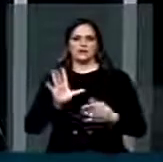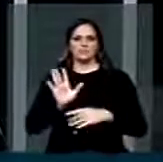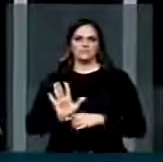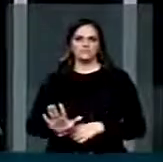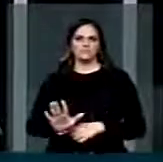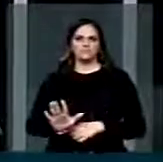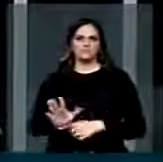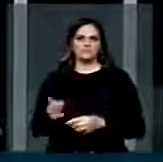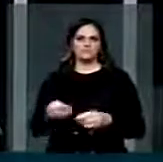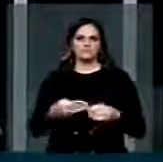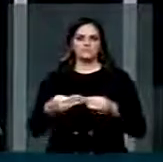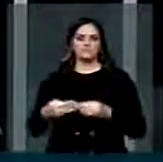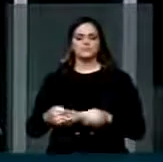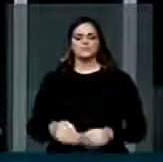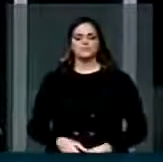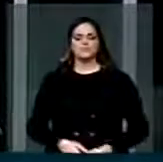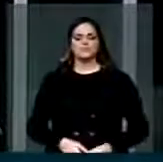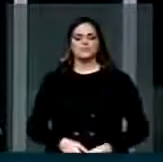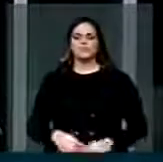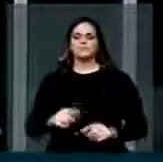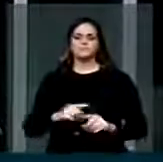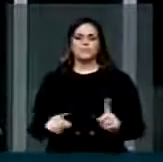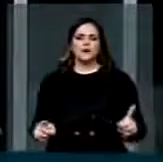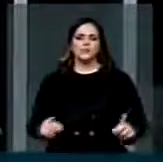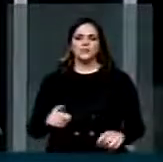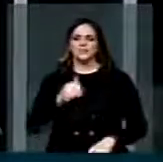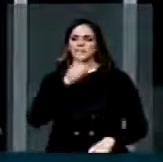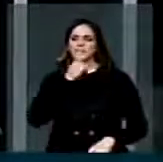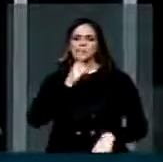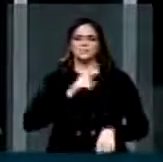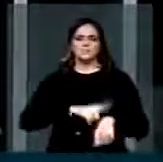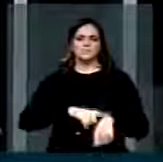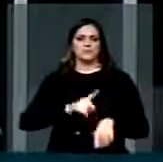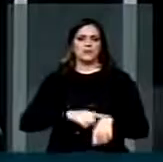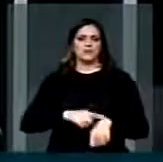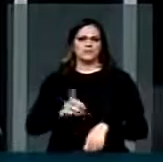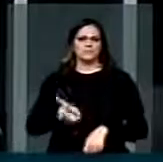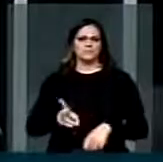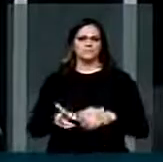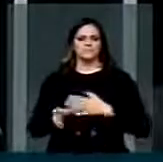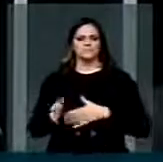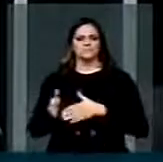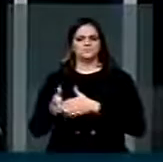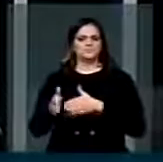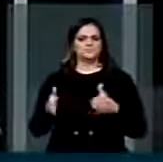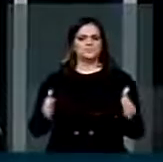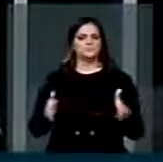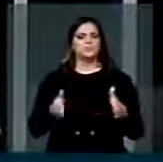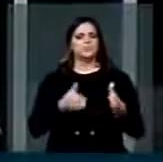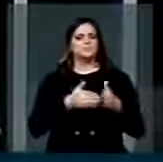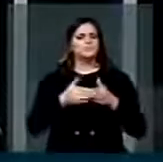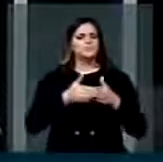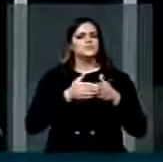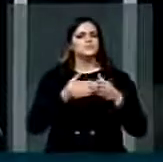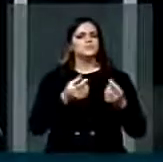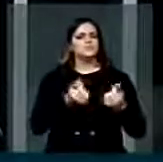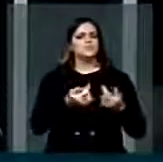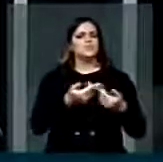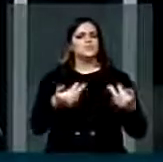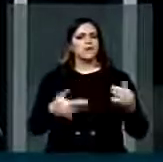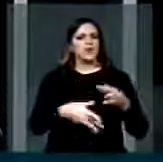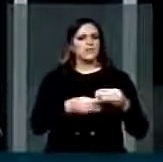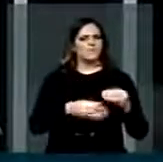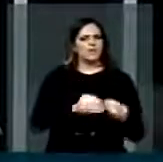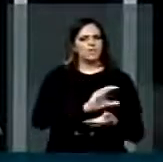Estado. Infelizmente, nesse mesmo período das emendas que eu mandei para o Maranhão,